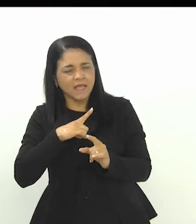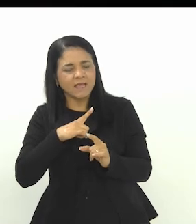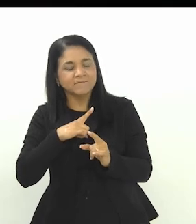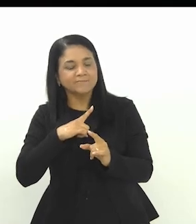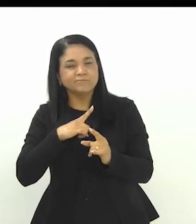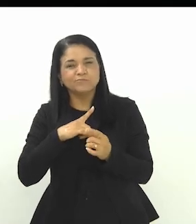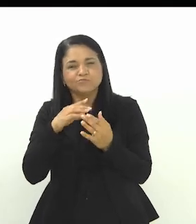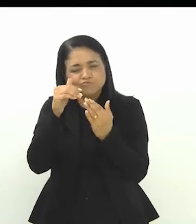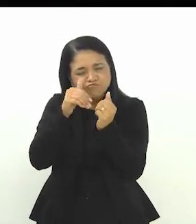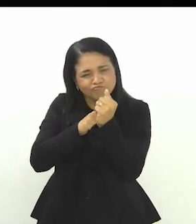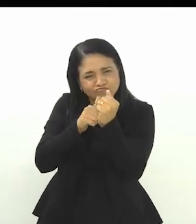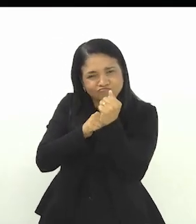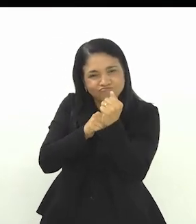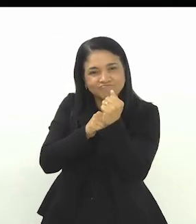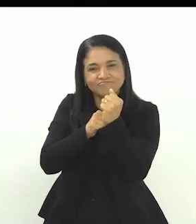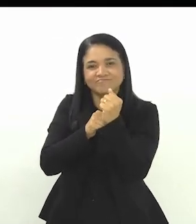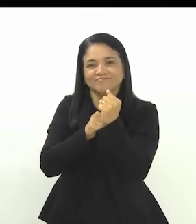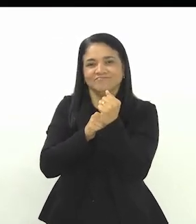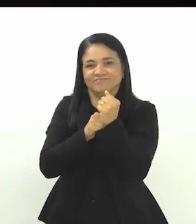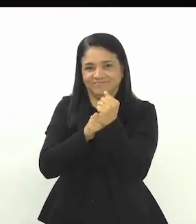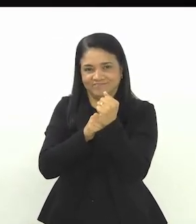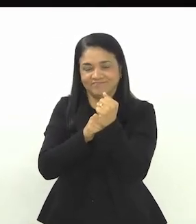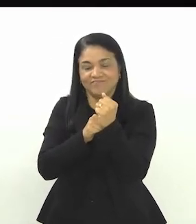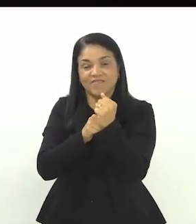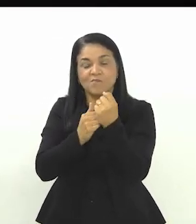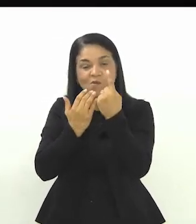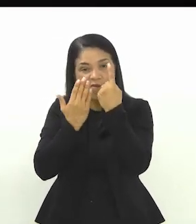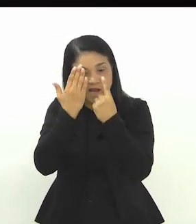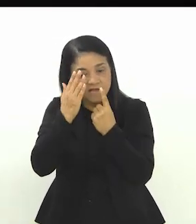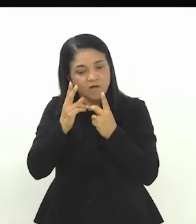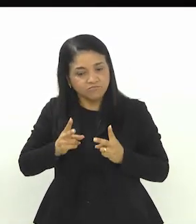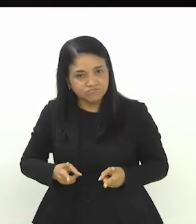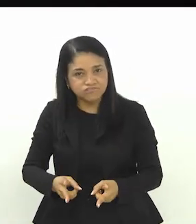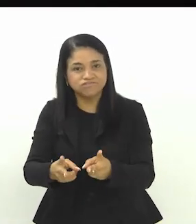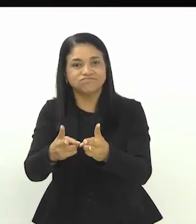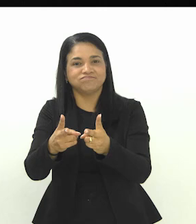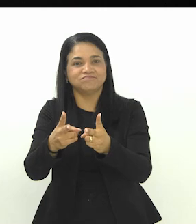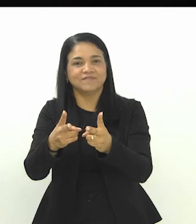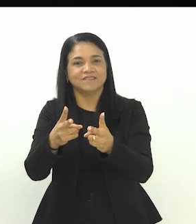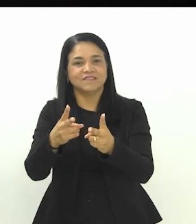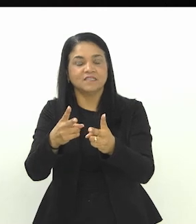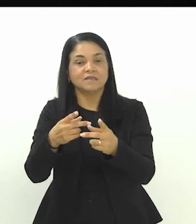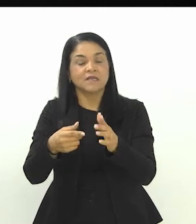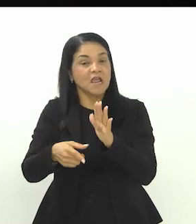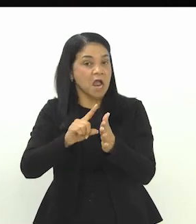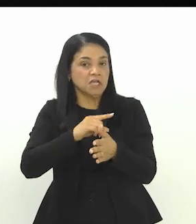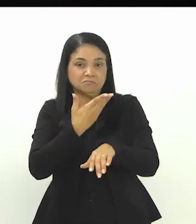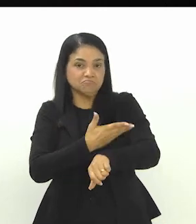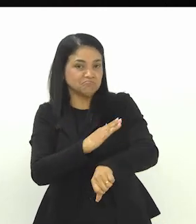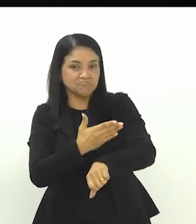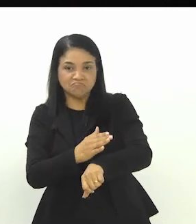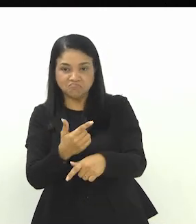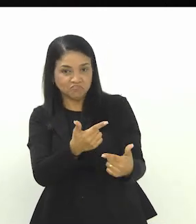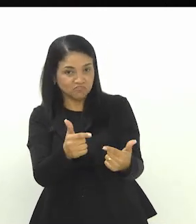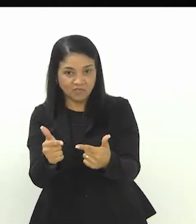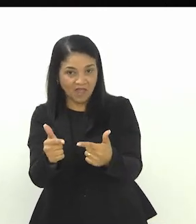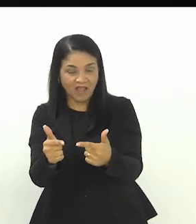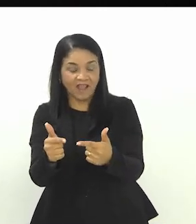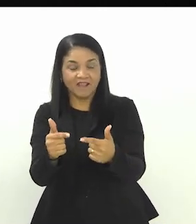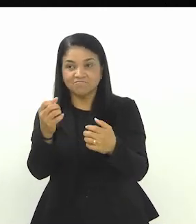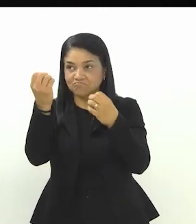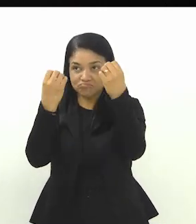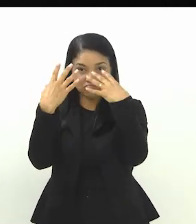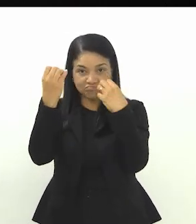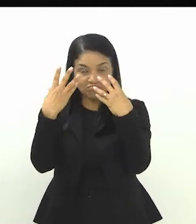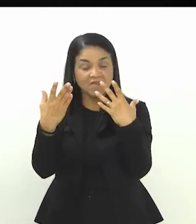mas eu acho que tem um algo a mais, não tem? Tem, sem dúvida que tem. E é por isso que o carnaval se perpetua, porque não tem um ensaio geral,